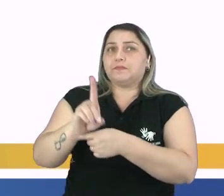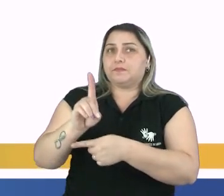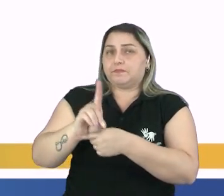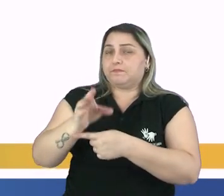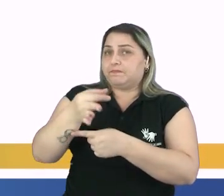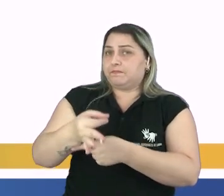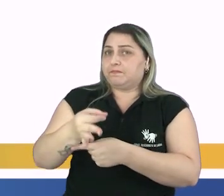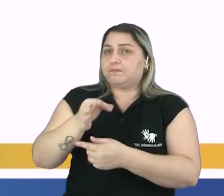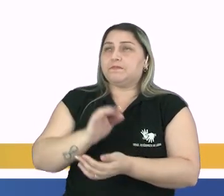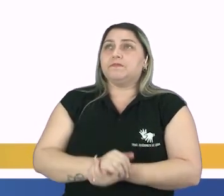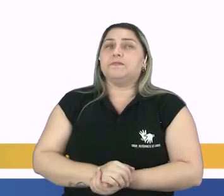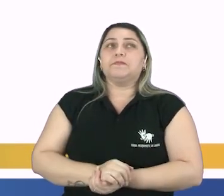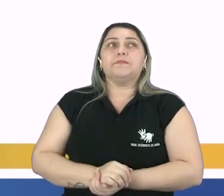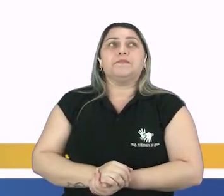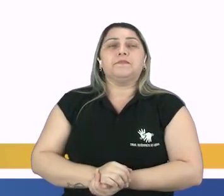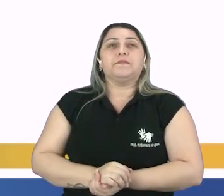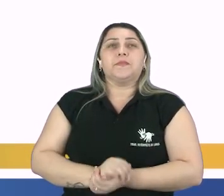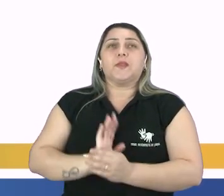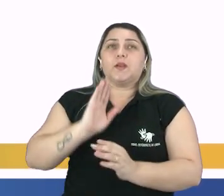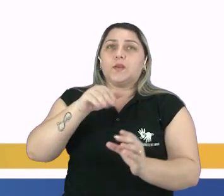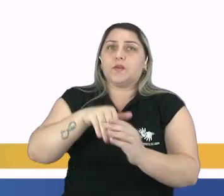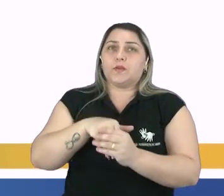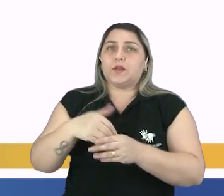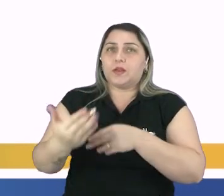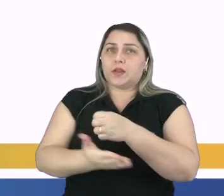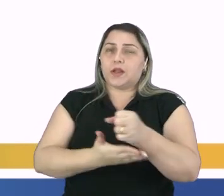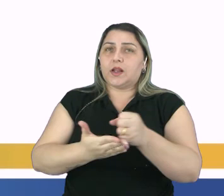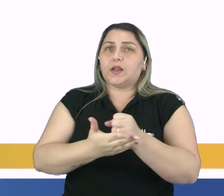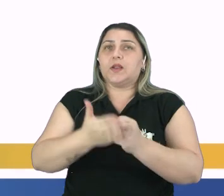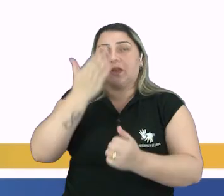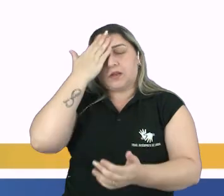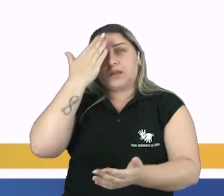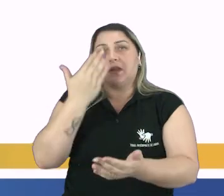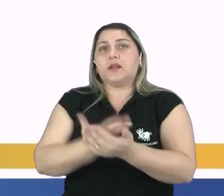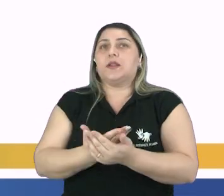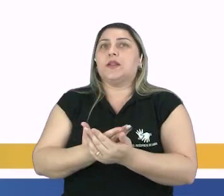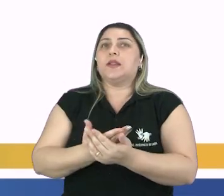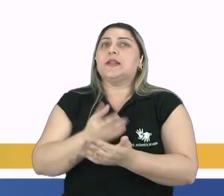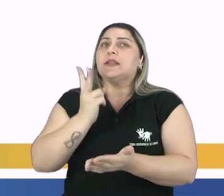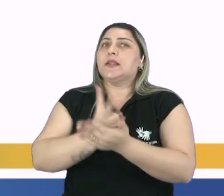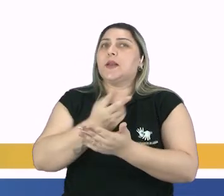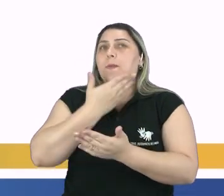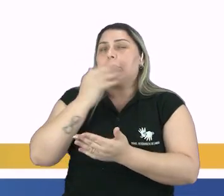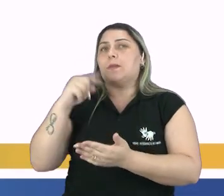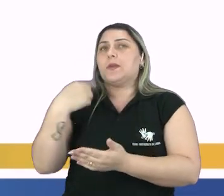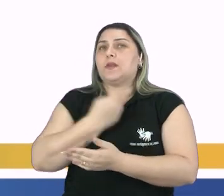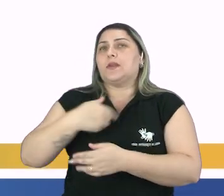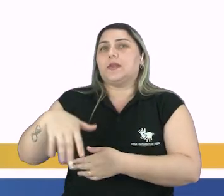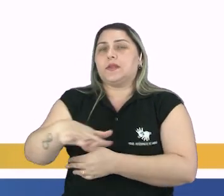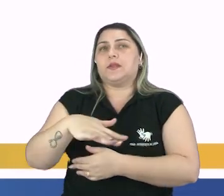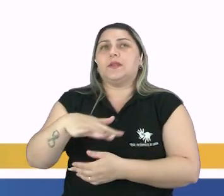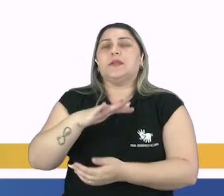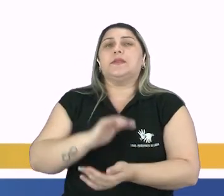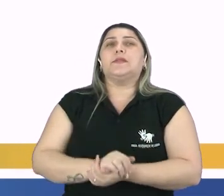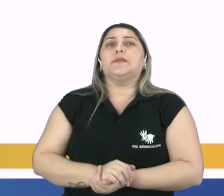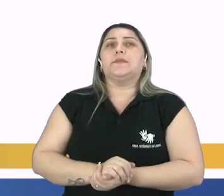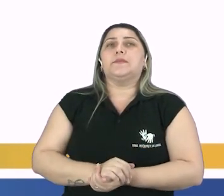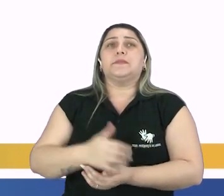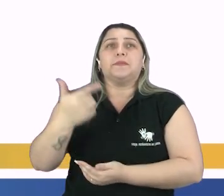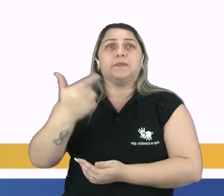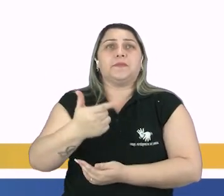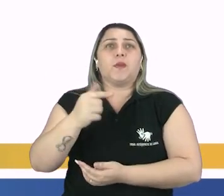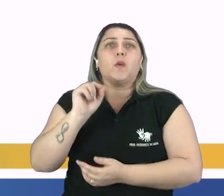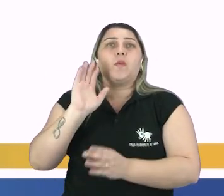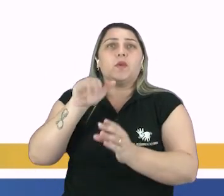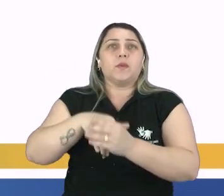D, certo? Como a gente viu, o voto se baseia naquilo que a gente acredita sempre ser o melhor para a nossa sociedade. Segunda